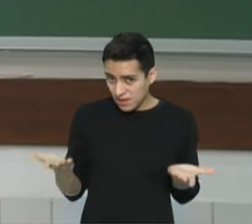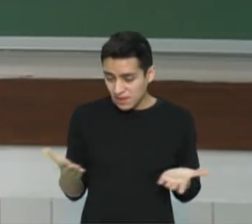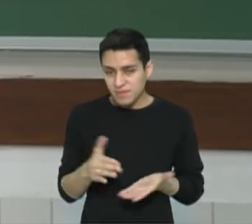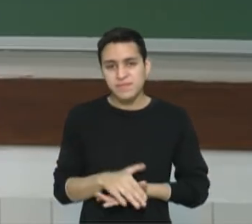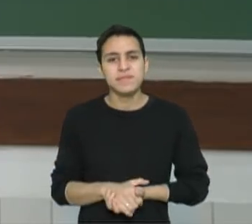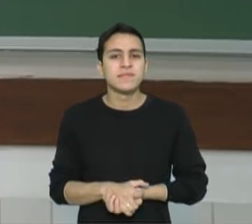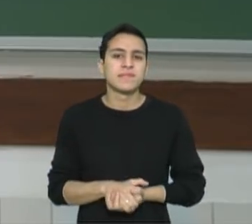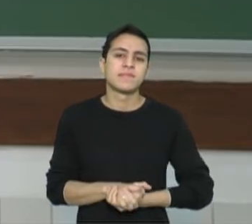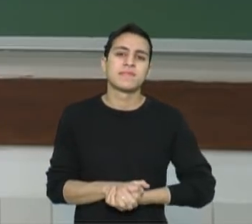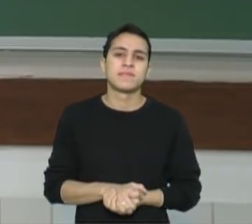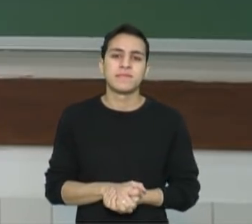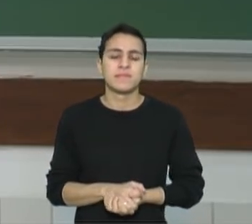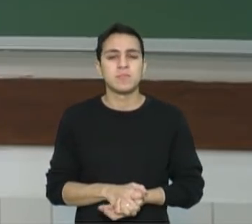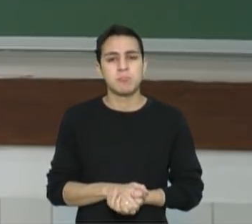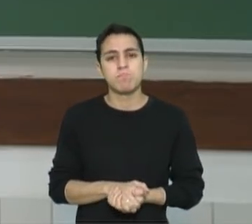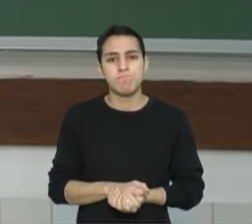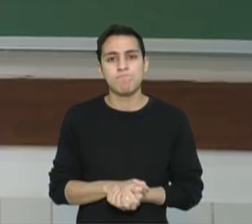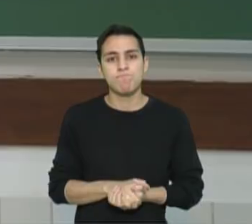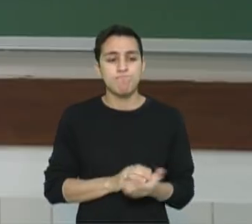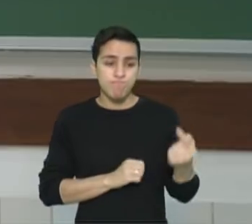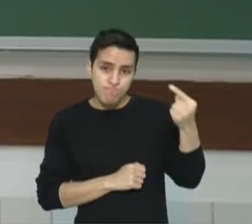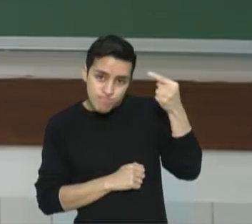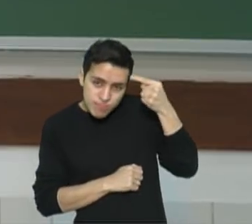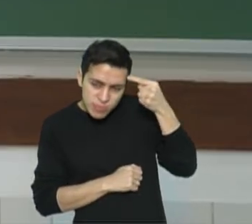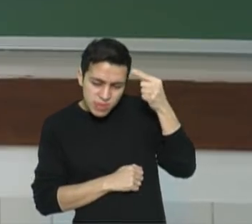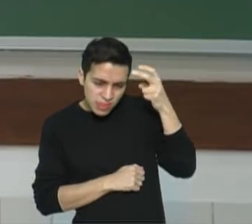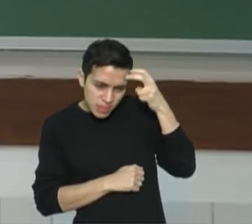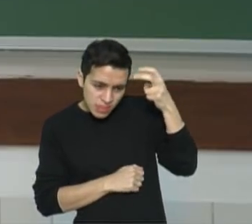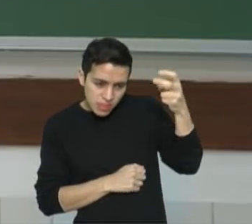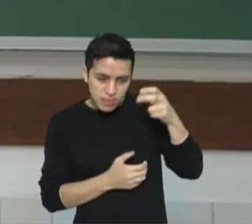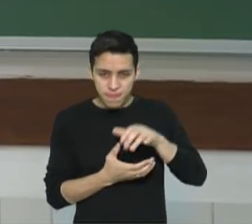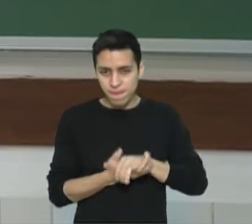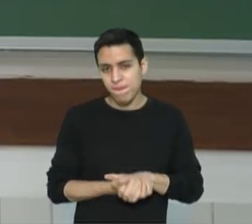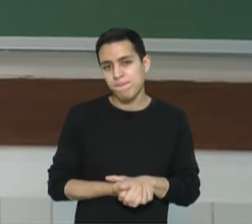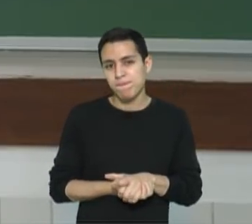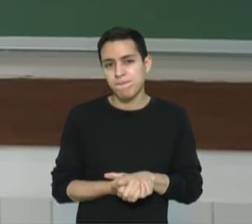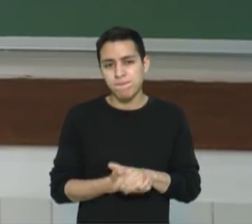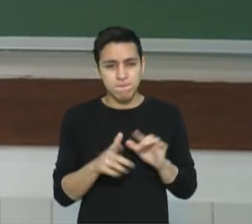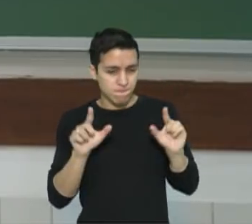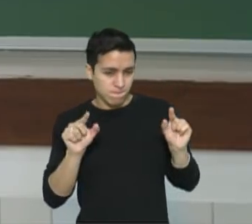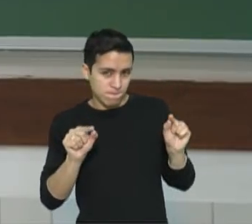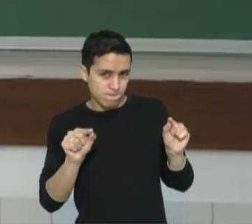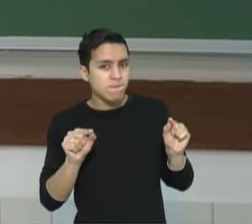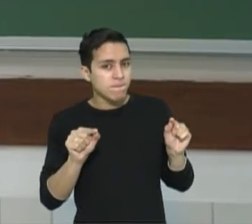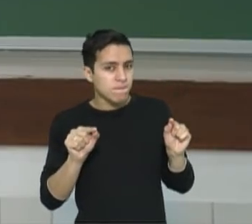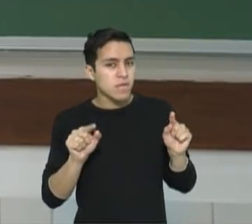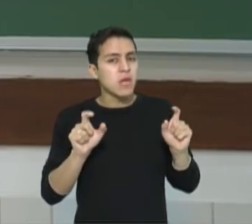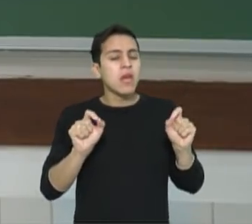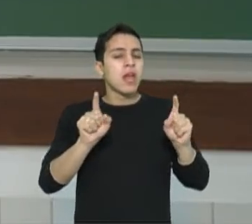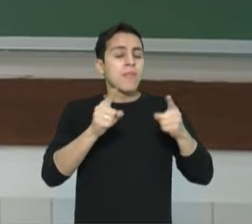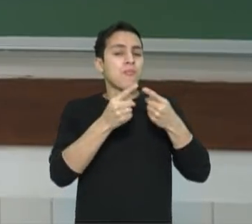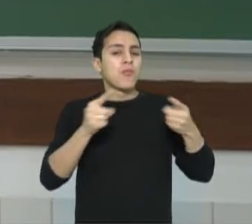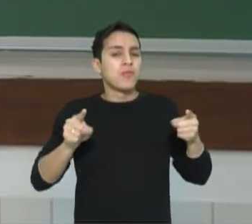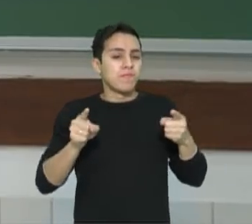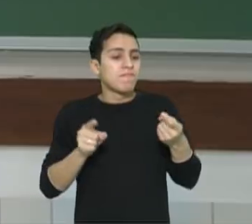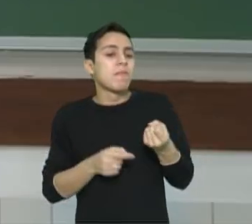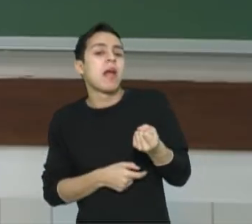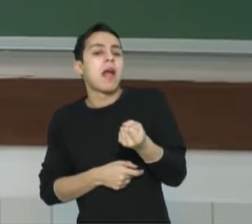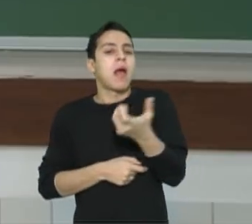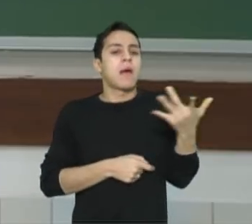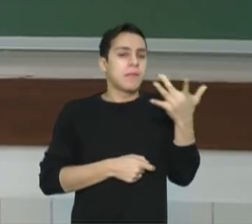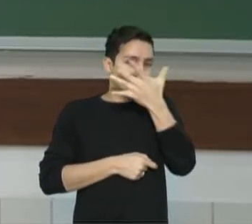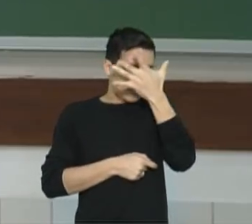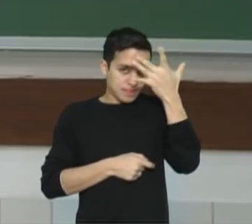né? Então, pensando aí nas inteligências, de repente, aqui a gente está falando musical, alguém, né, que